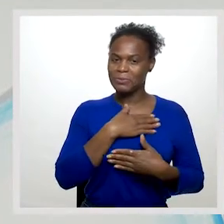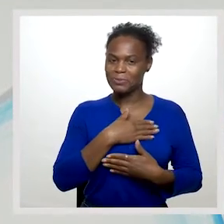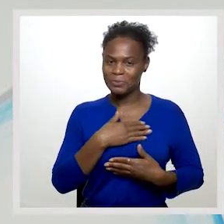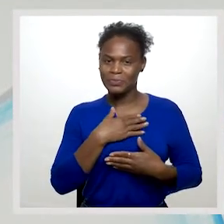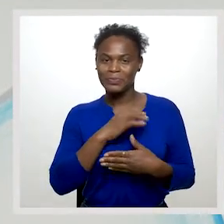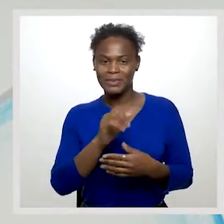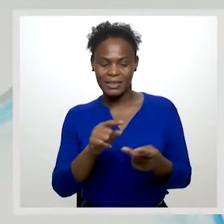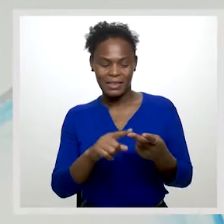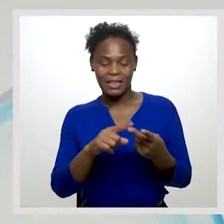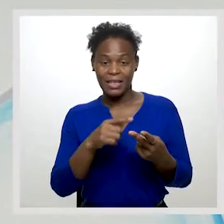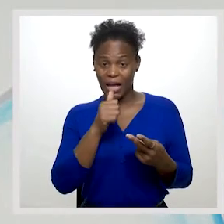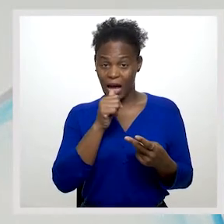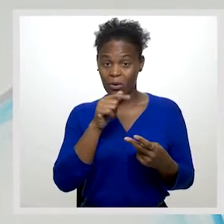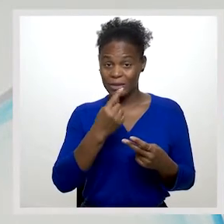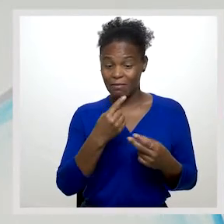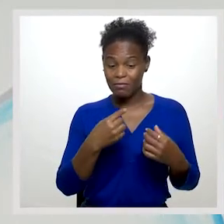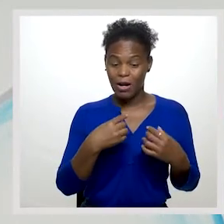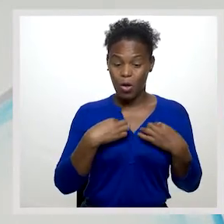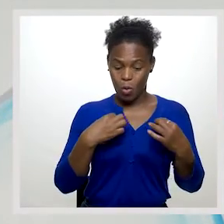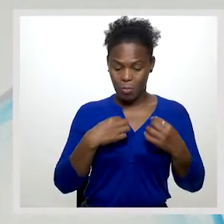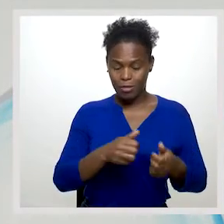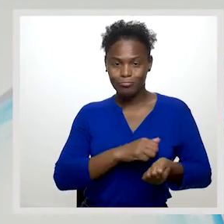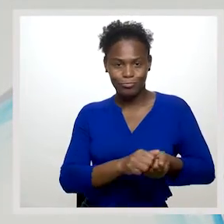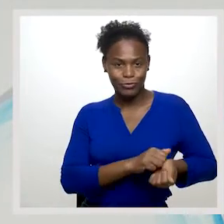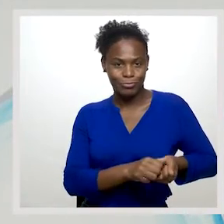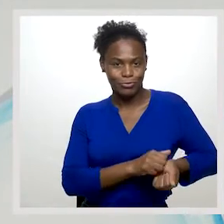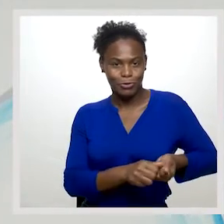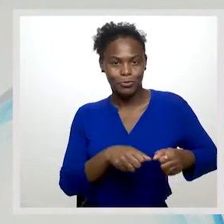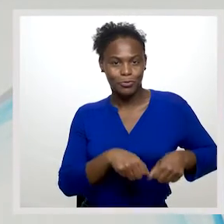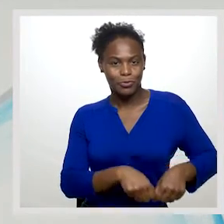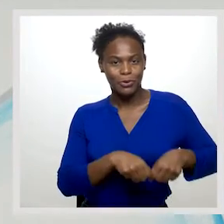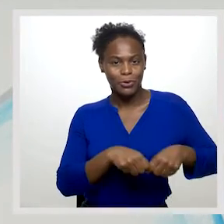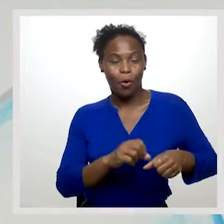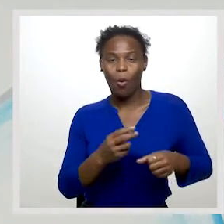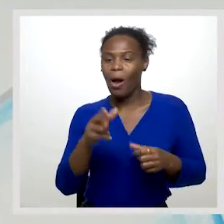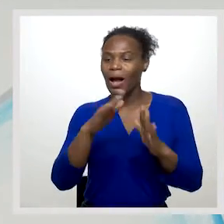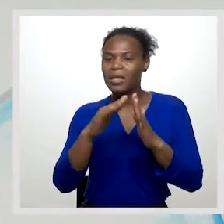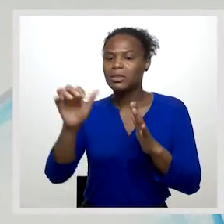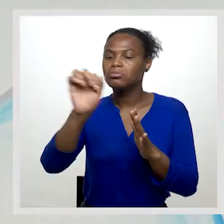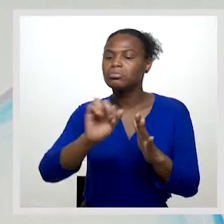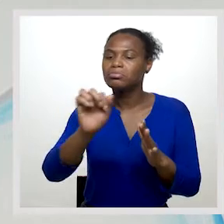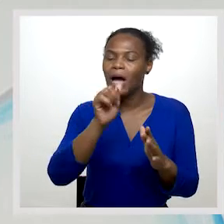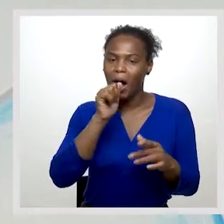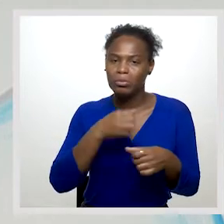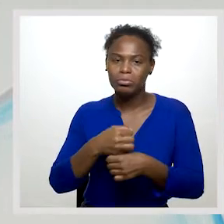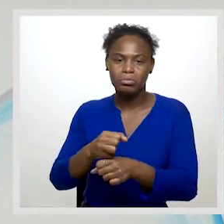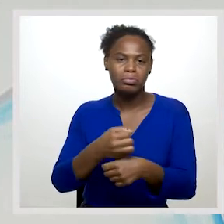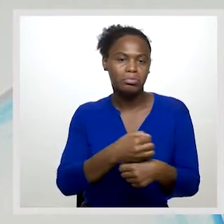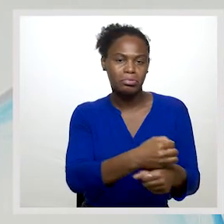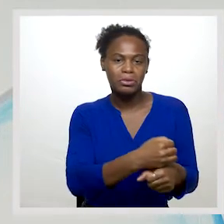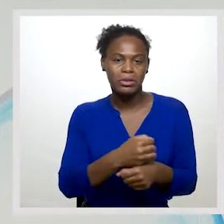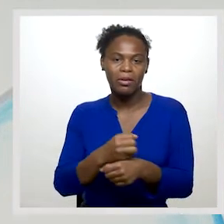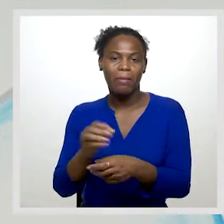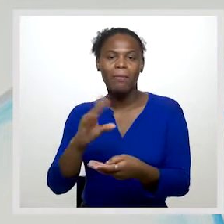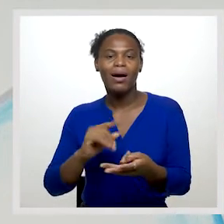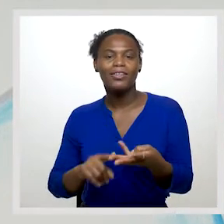sim. Para lavar os nossos vestuários, ou mesmo a nossa casa, sim. Para